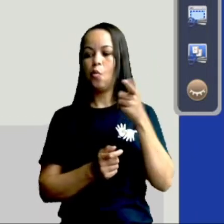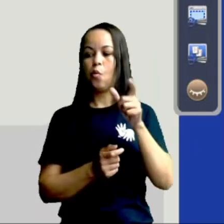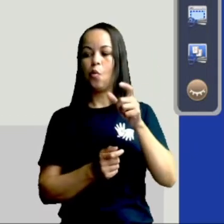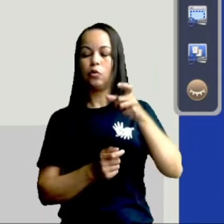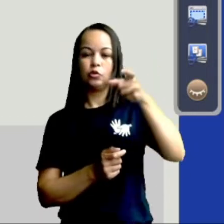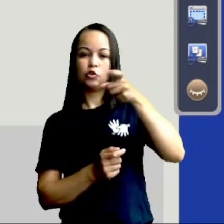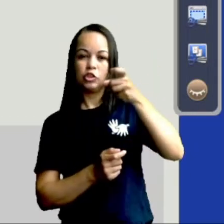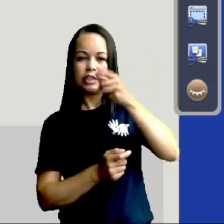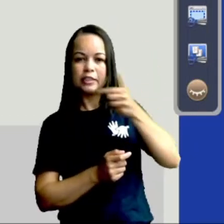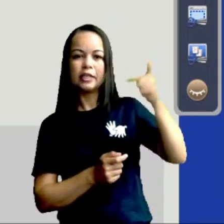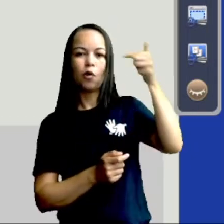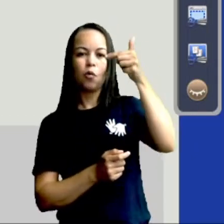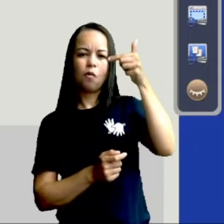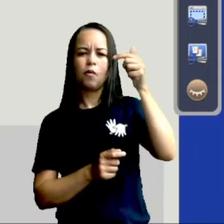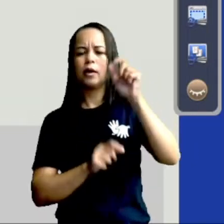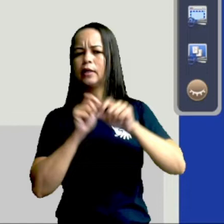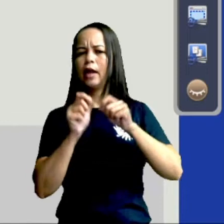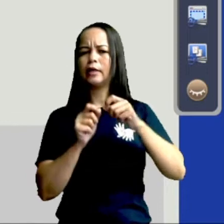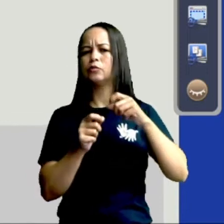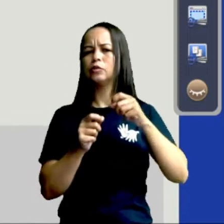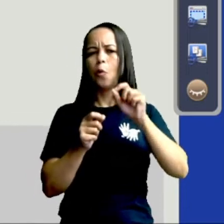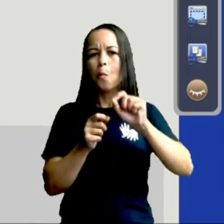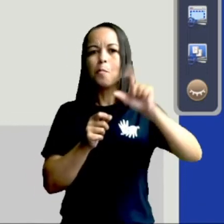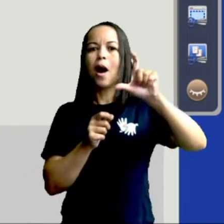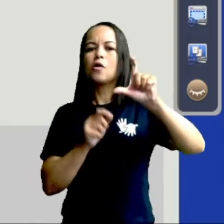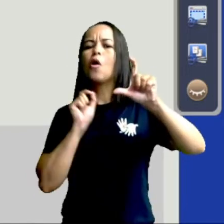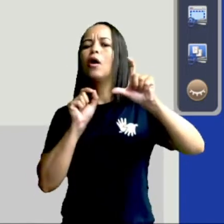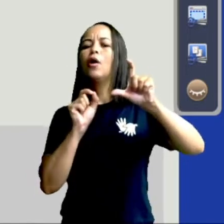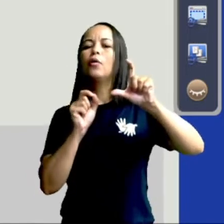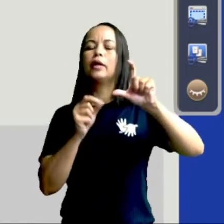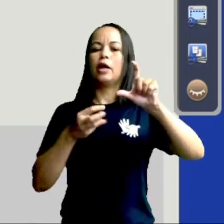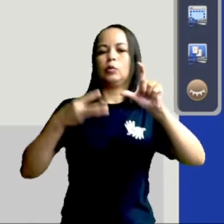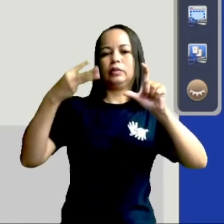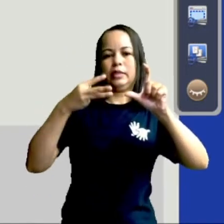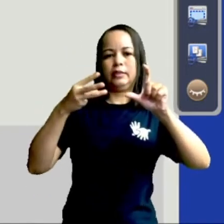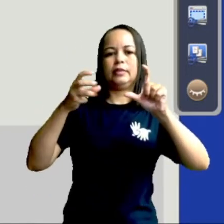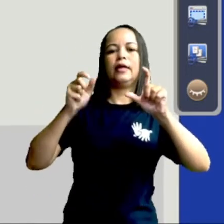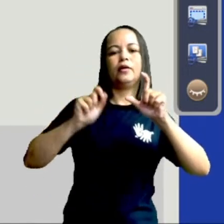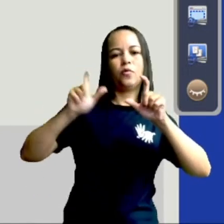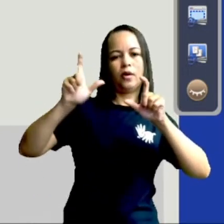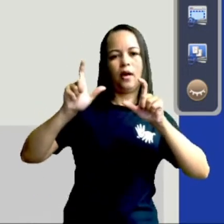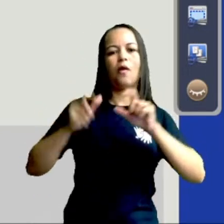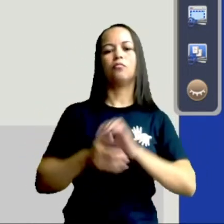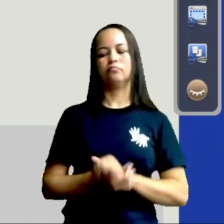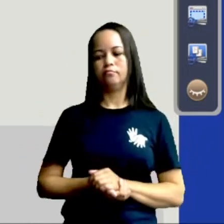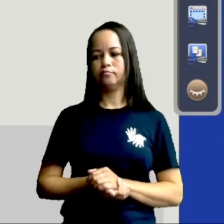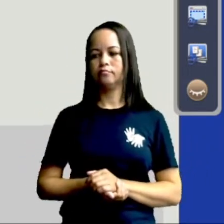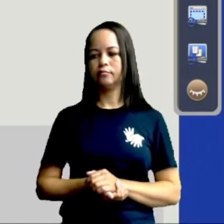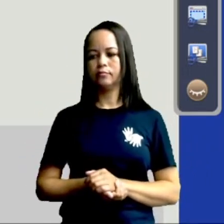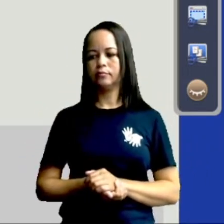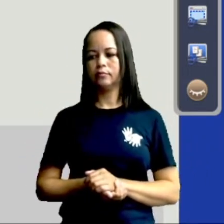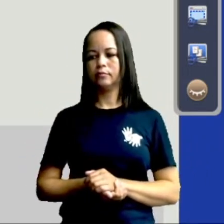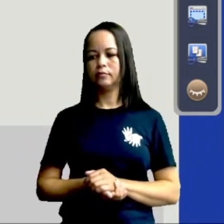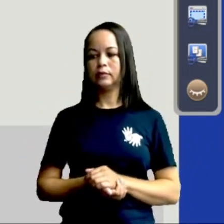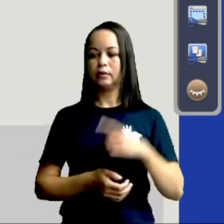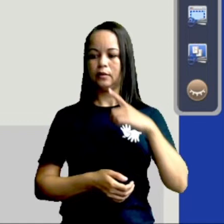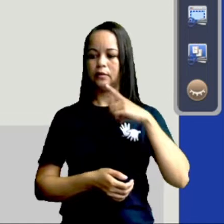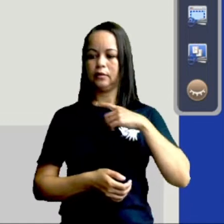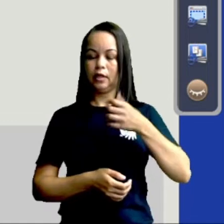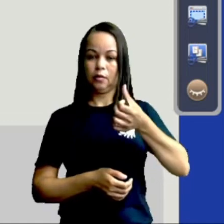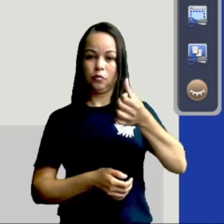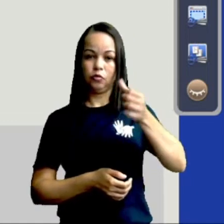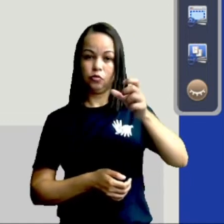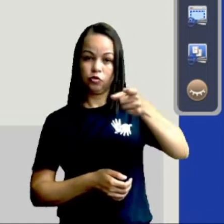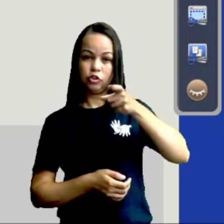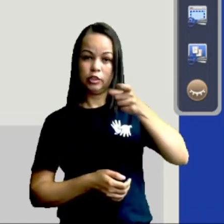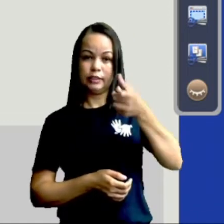o 3? Então, nós temos, nesse caso, uma equação do terceiro grau, tá bom? Aqui temos o x à